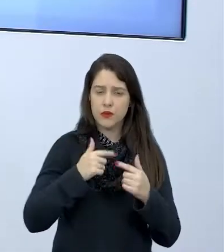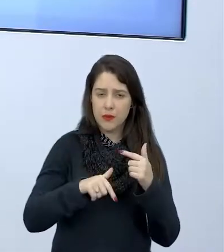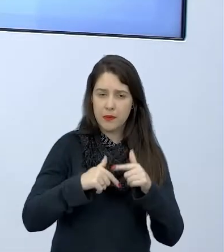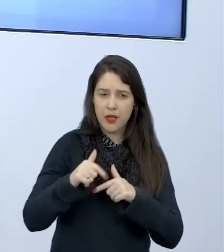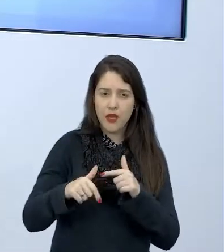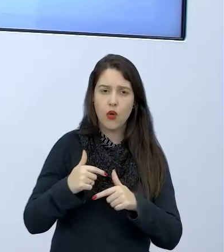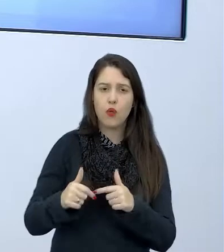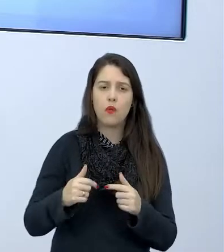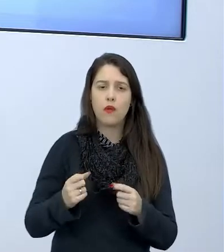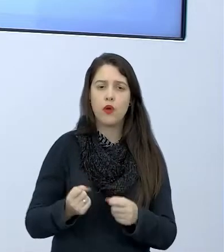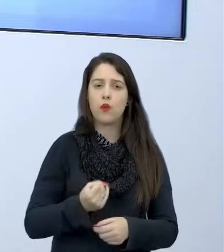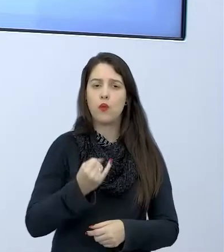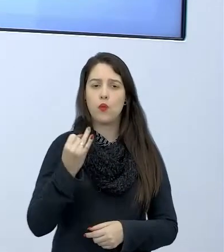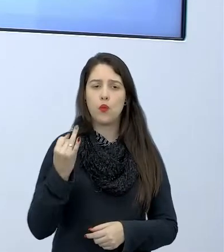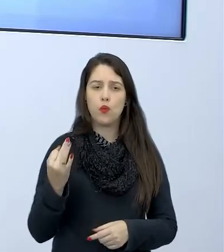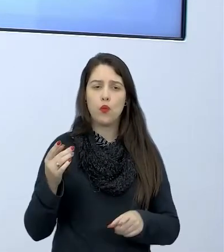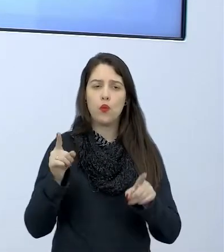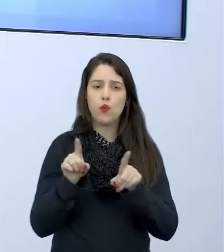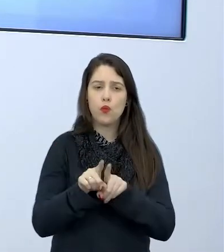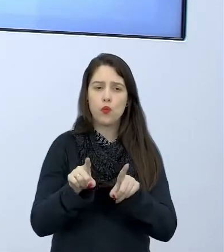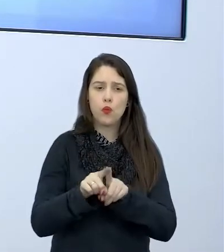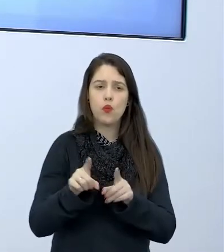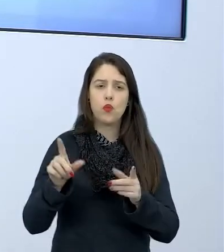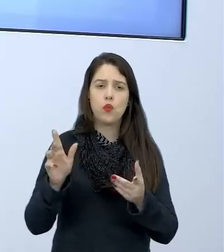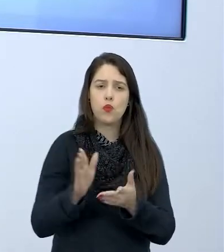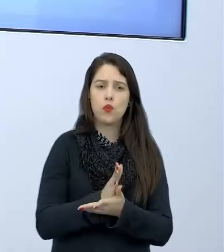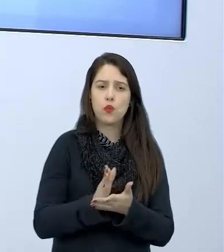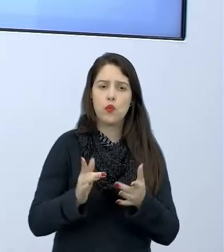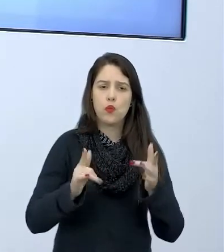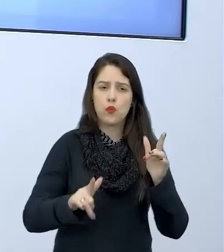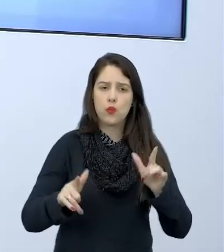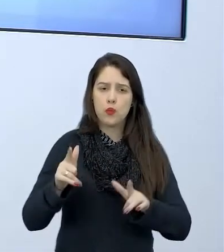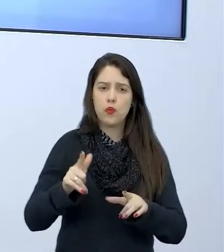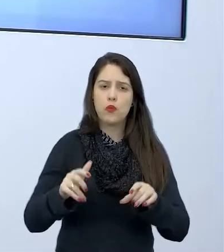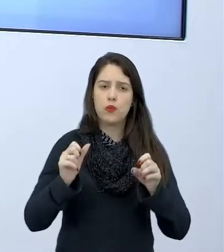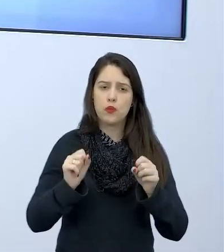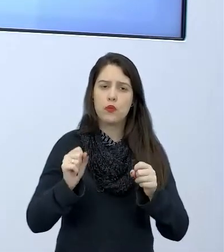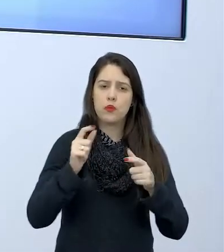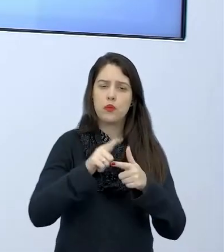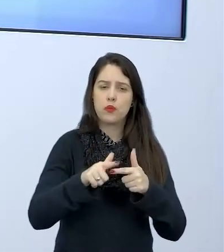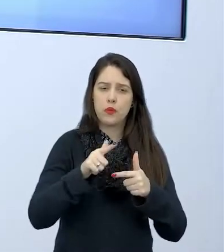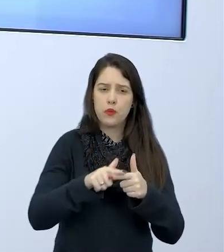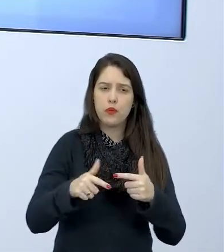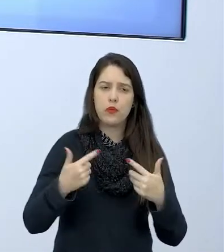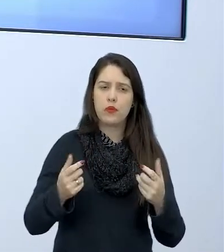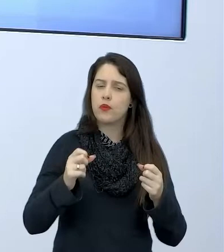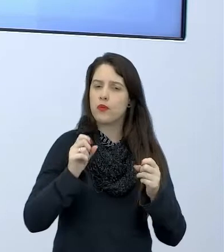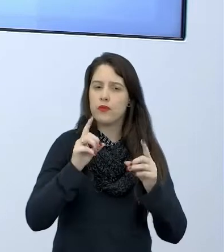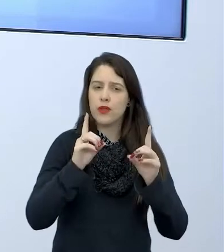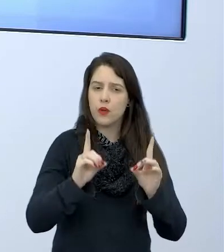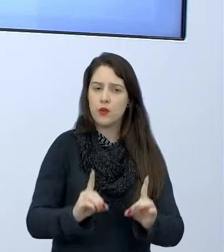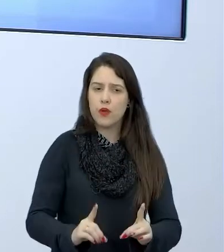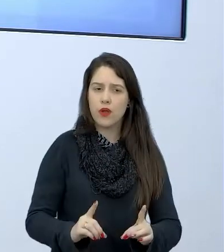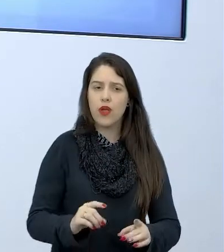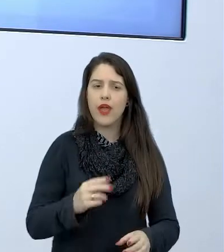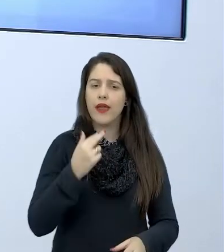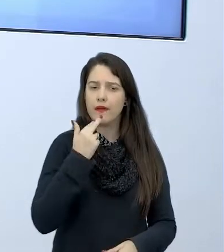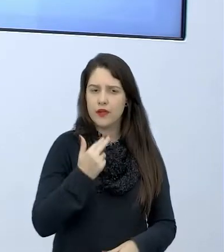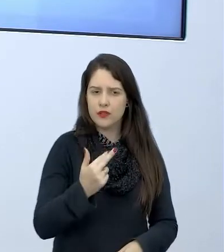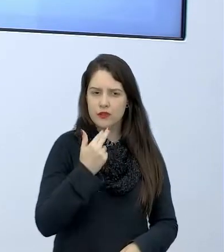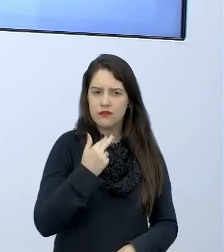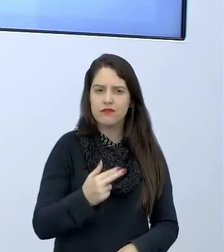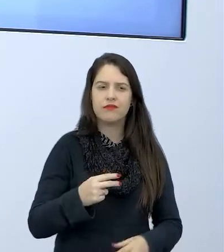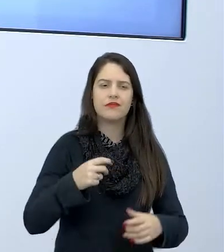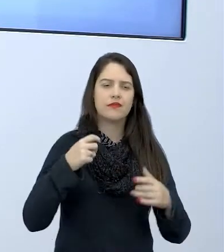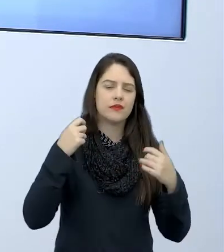oportunidade de emprego, mas também a gente tem alguns outros problemas até burocráticos, como, por exemplo, o idioma, ele às vezes